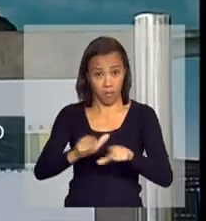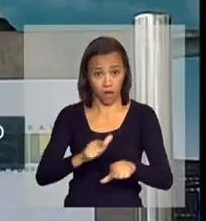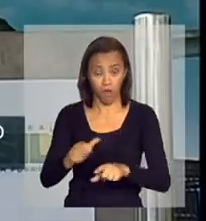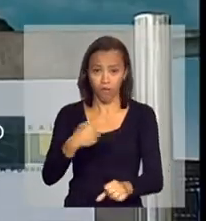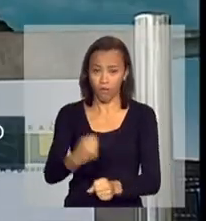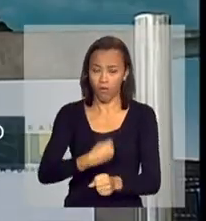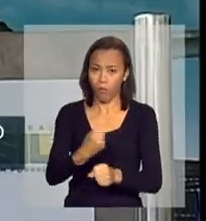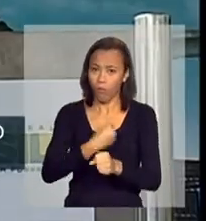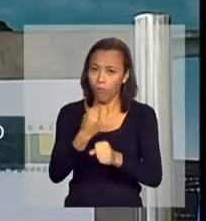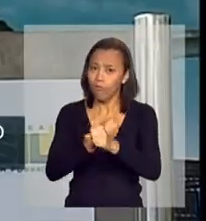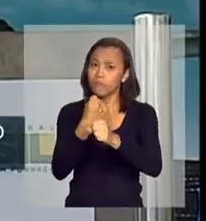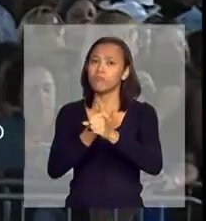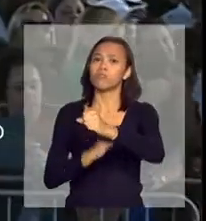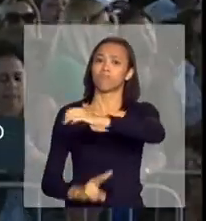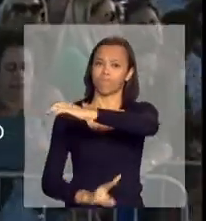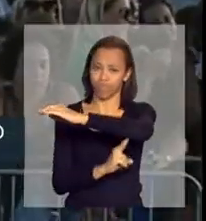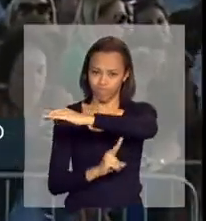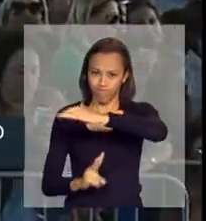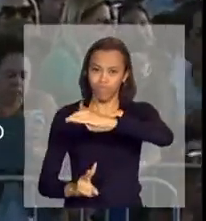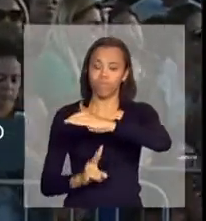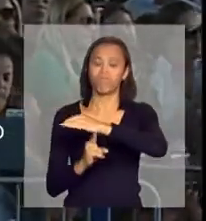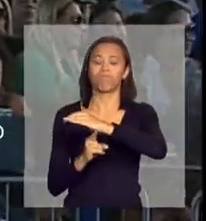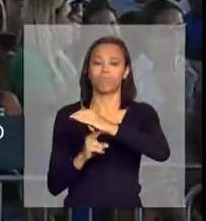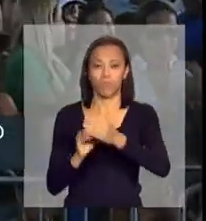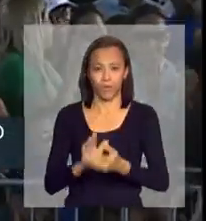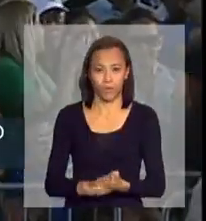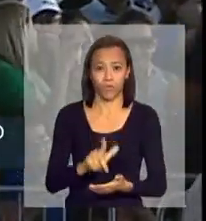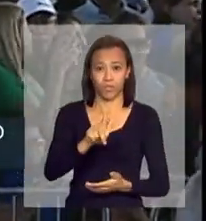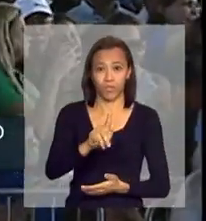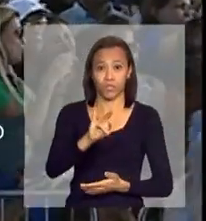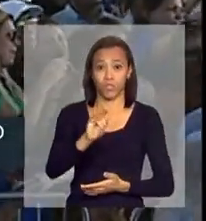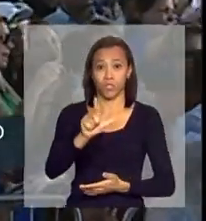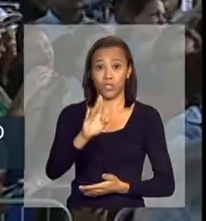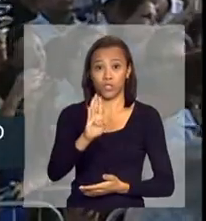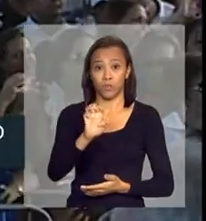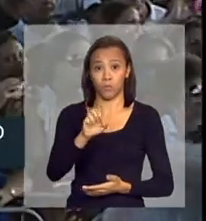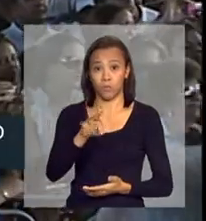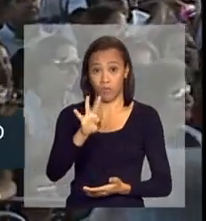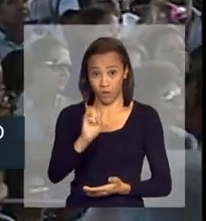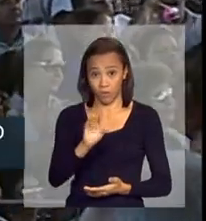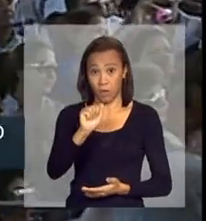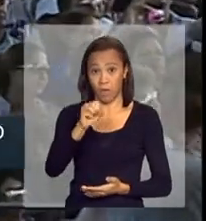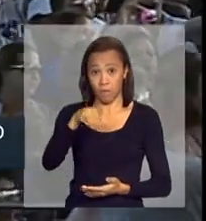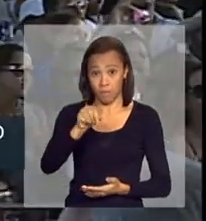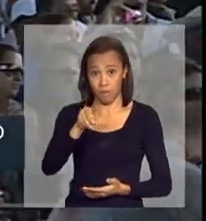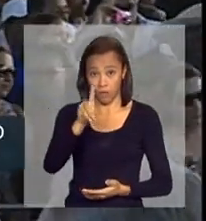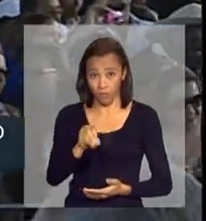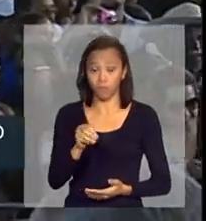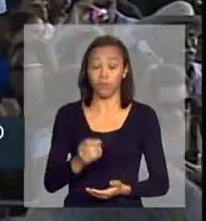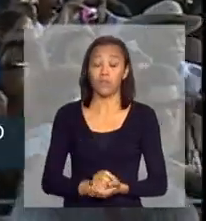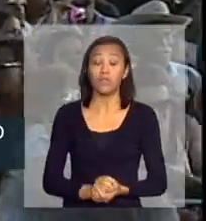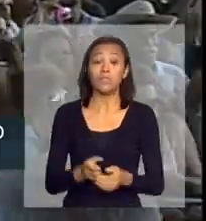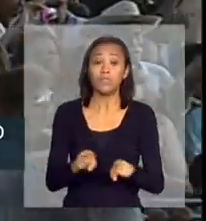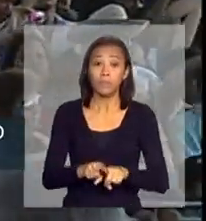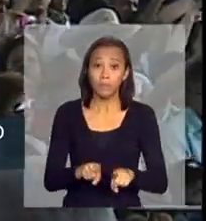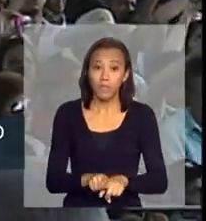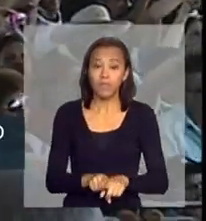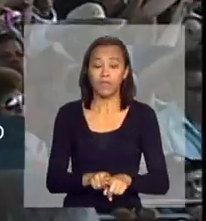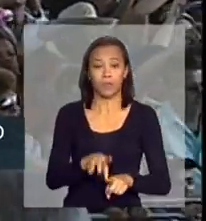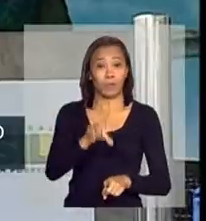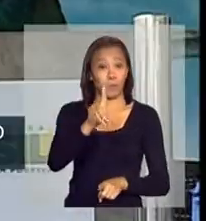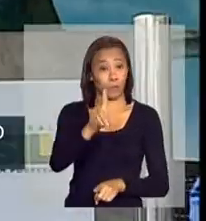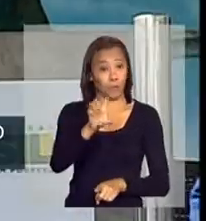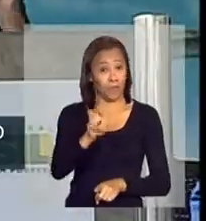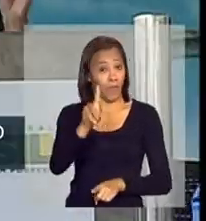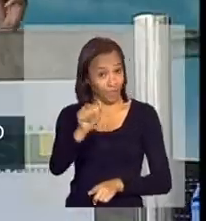participaram da construção da ponte Gilberto Amado. E como o Deda